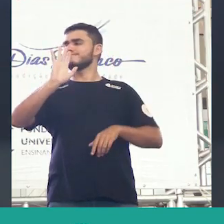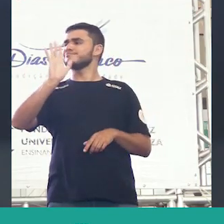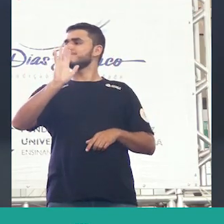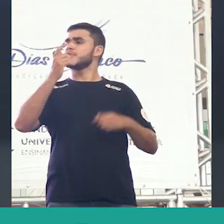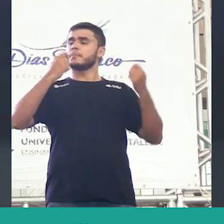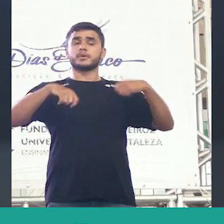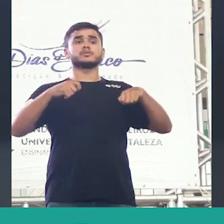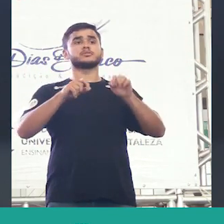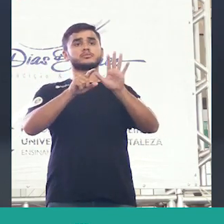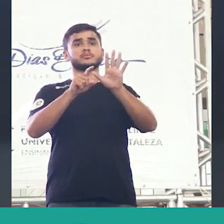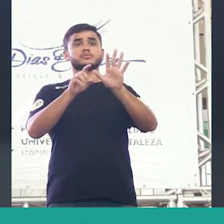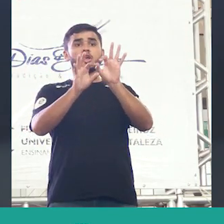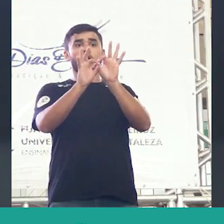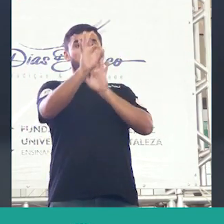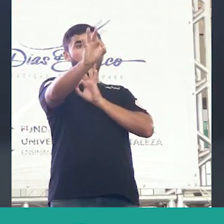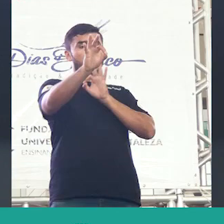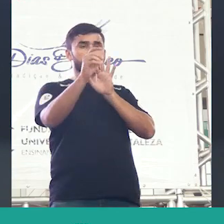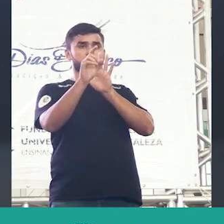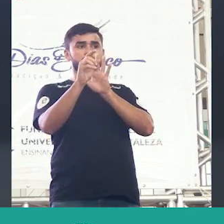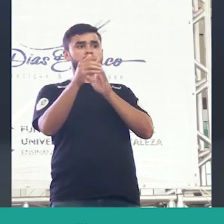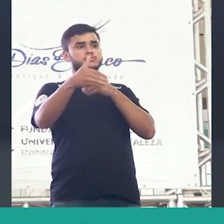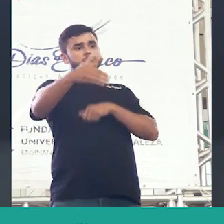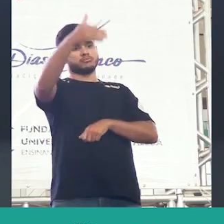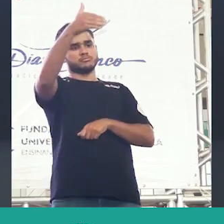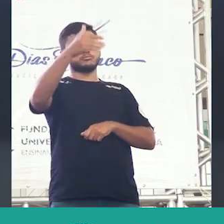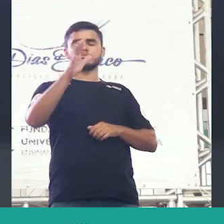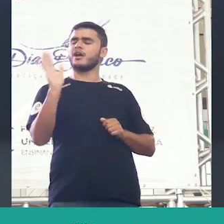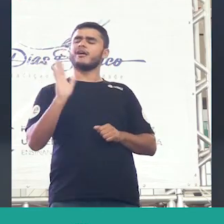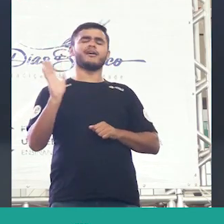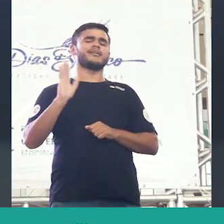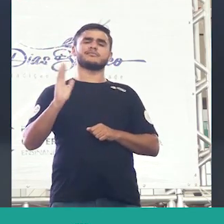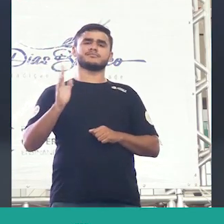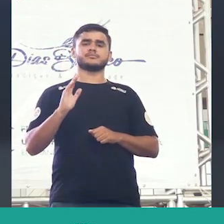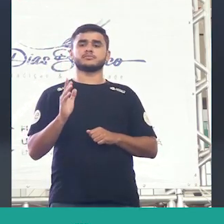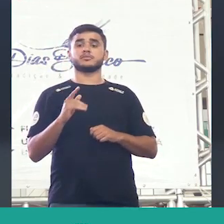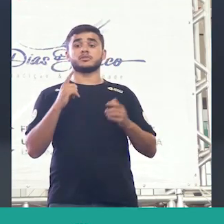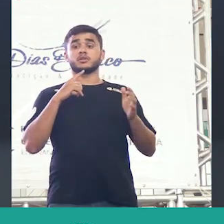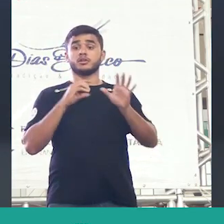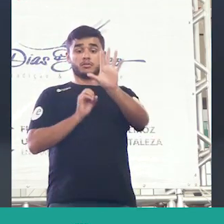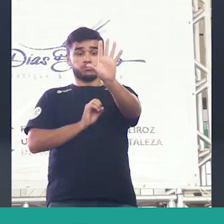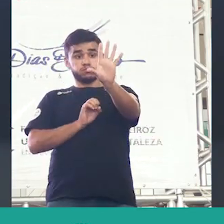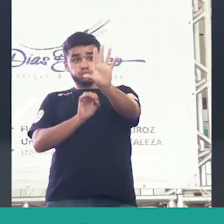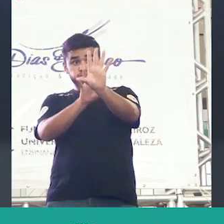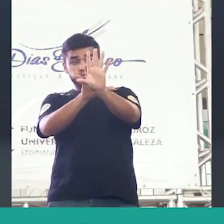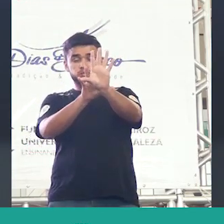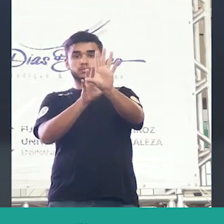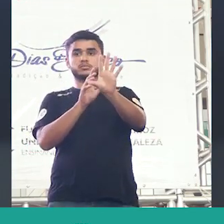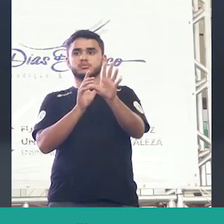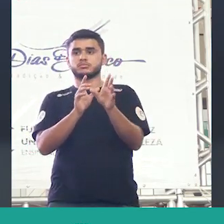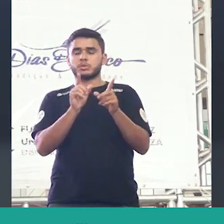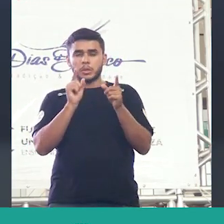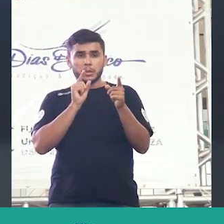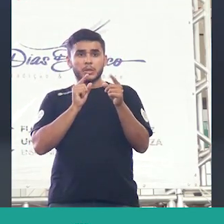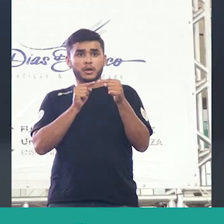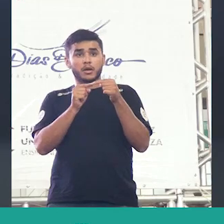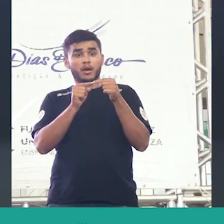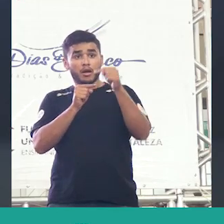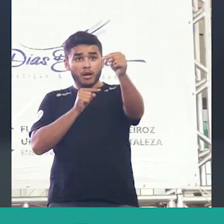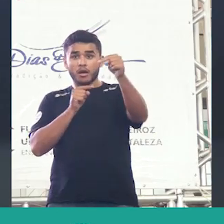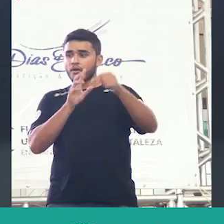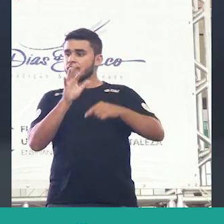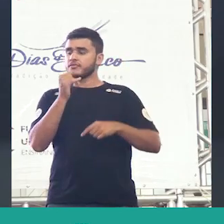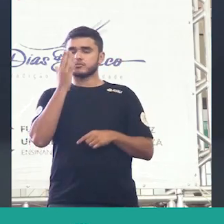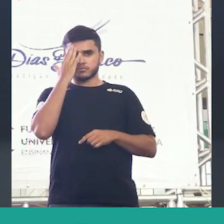mãos estiverem bem distantes da parede, não. Se a fonte de luz tiver um tamanho bem pequeno